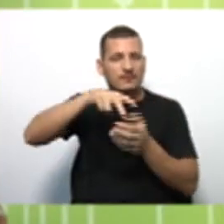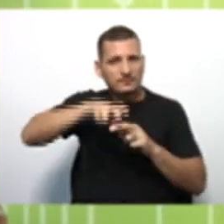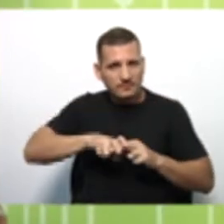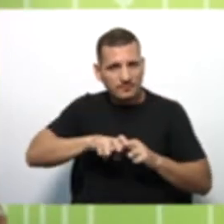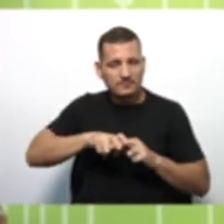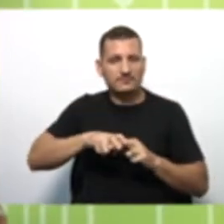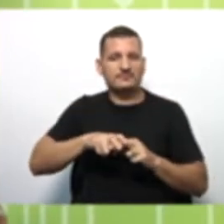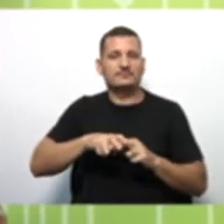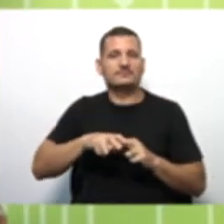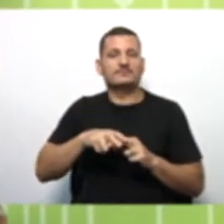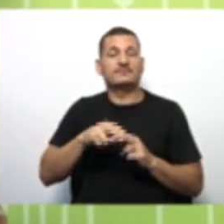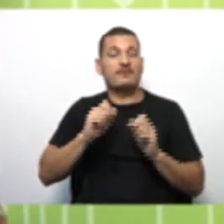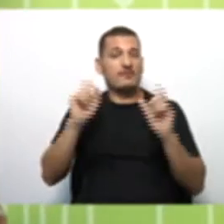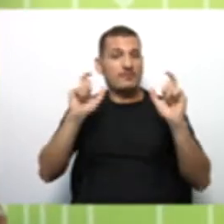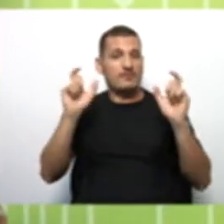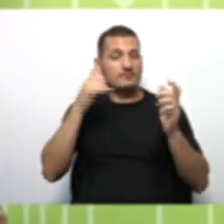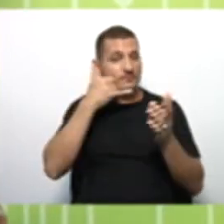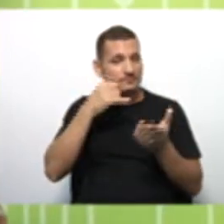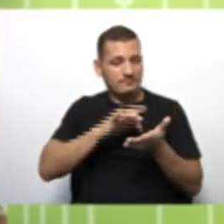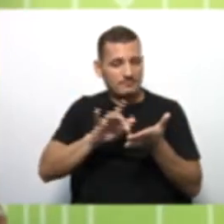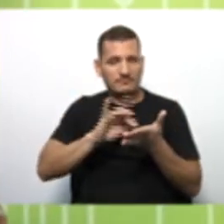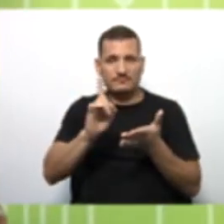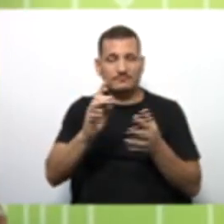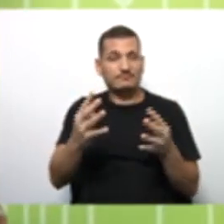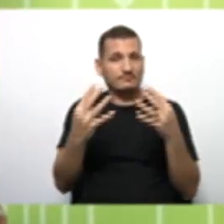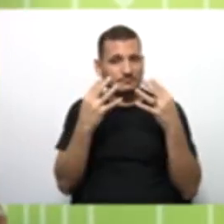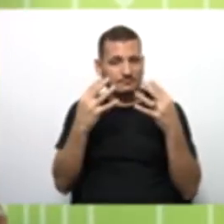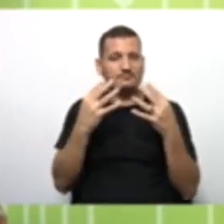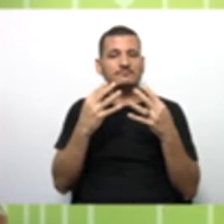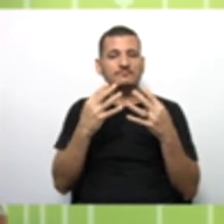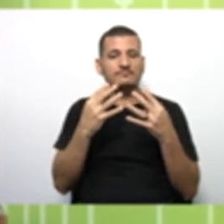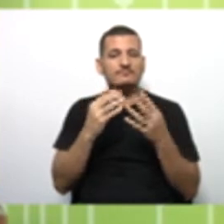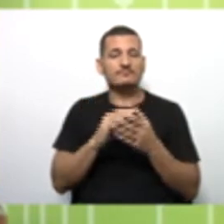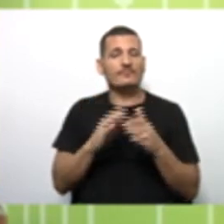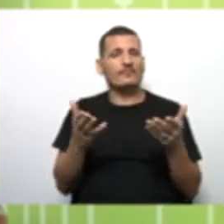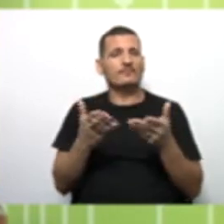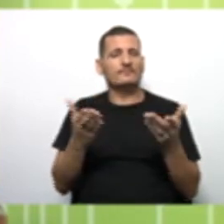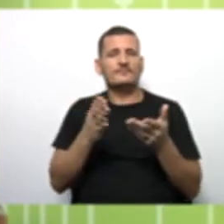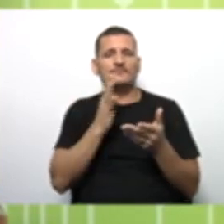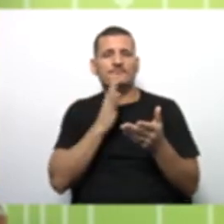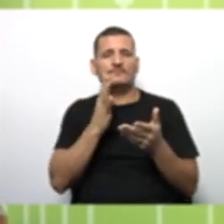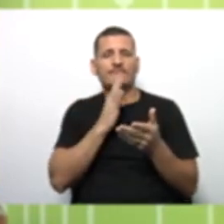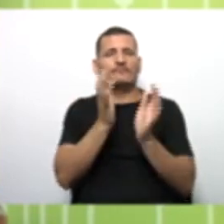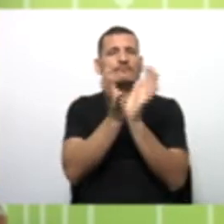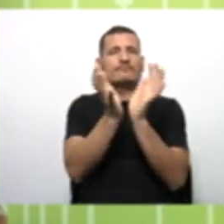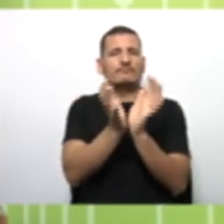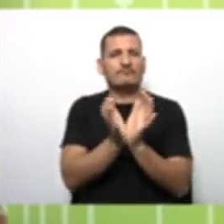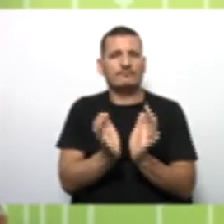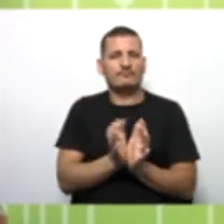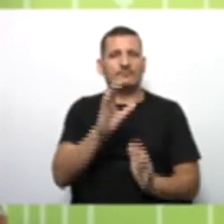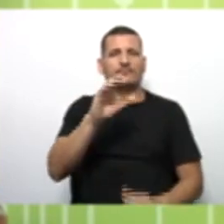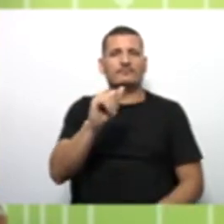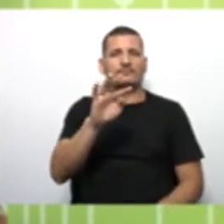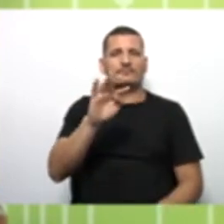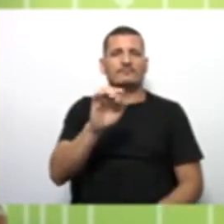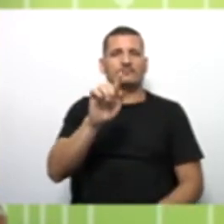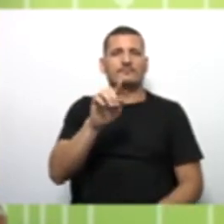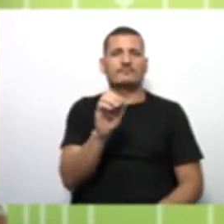continue participando, interagindo com a gente. Isso, fala aí como é que tá a aula, gente. Não vamos dormir não, nem ficar no